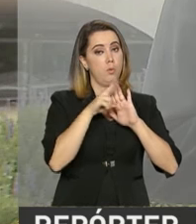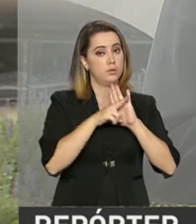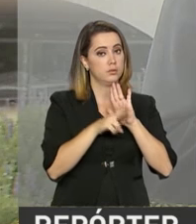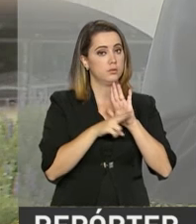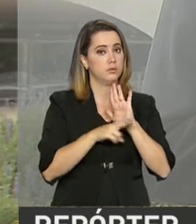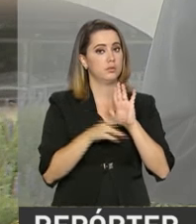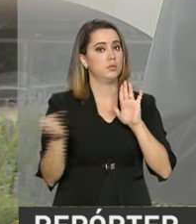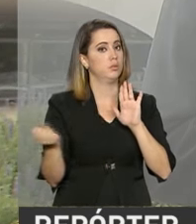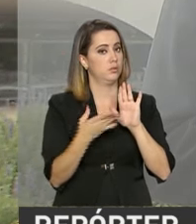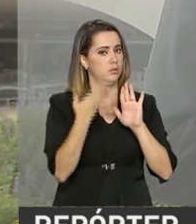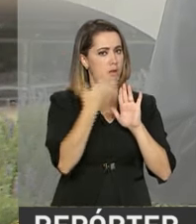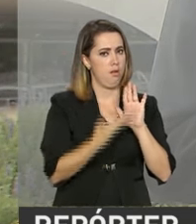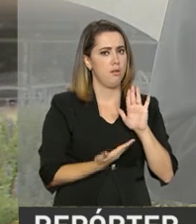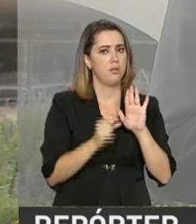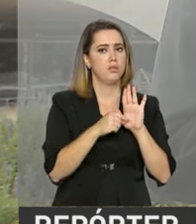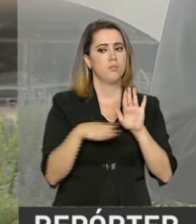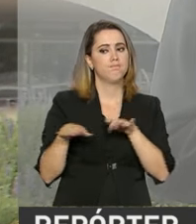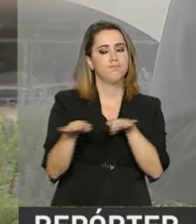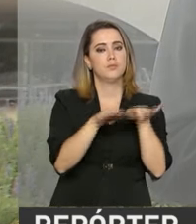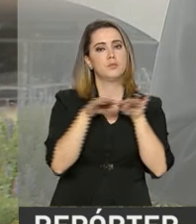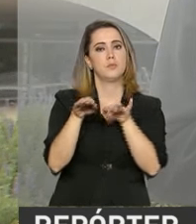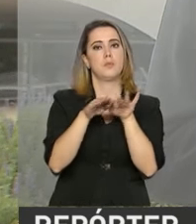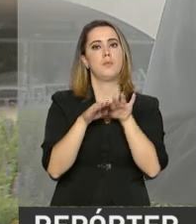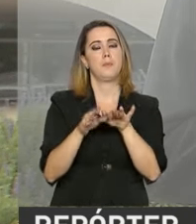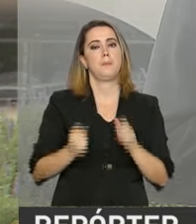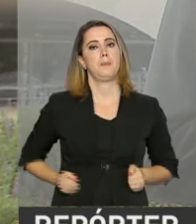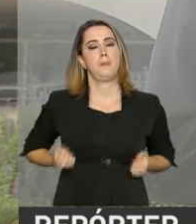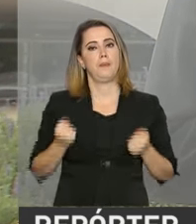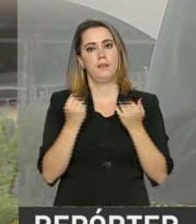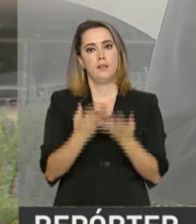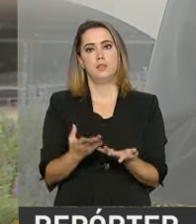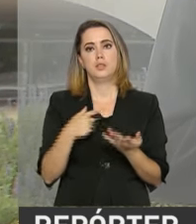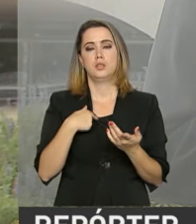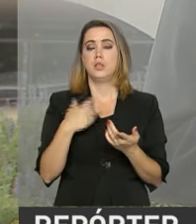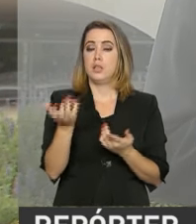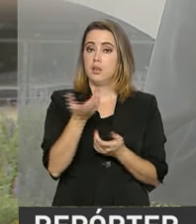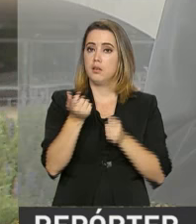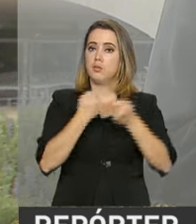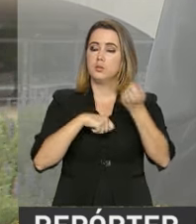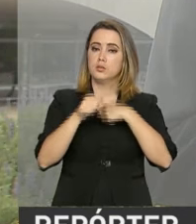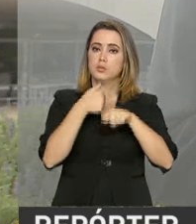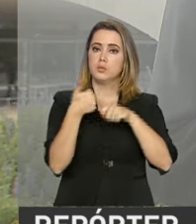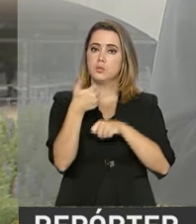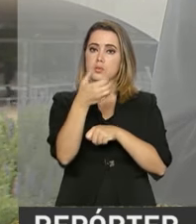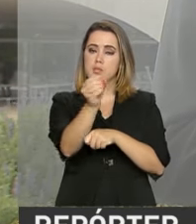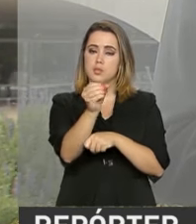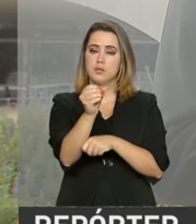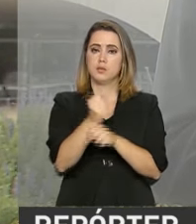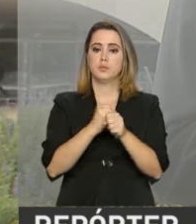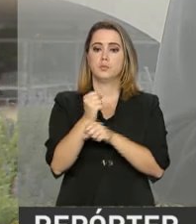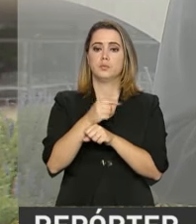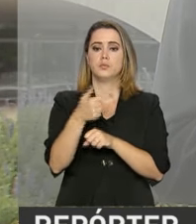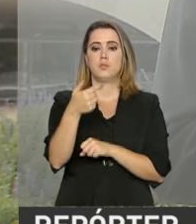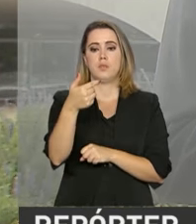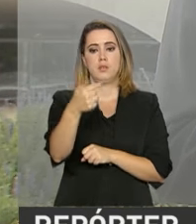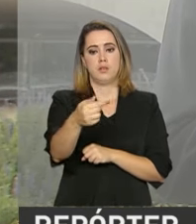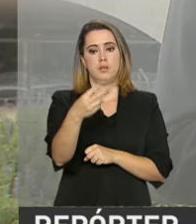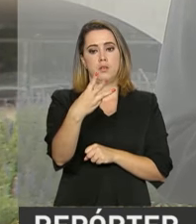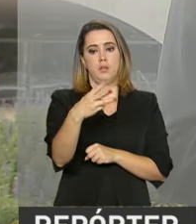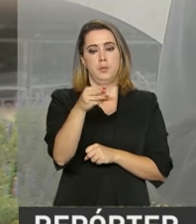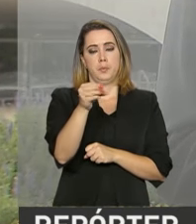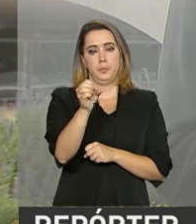quer estabilizar o nível das despesas e estima economizar em 10 anos 738